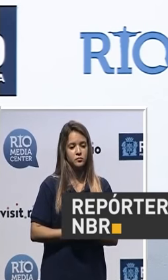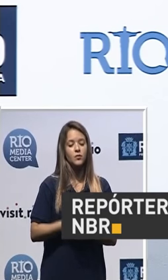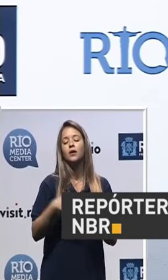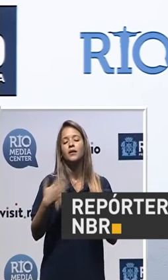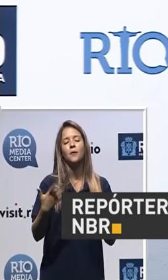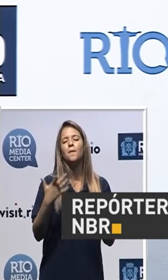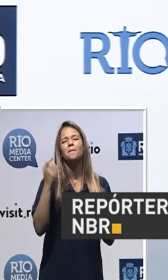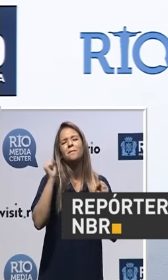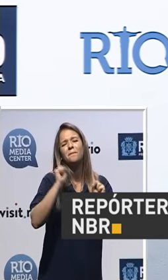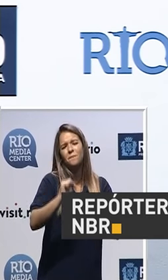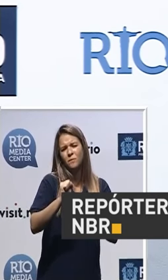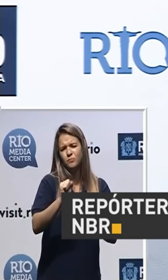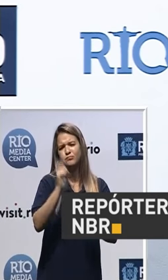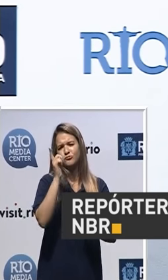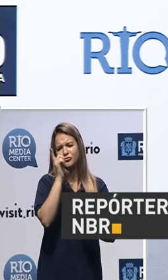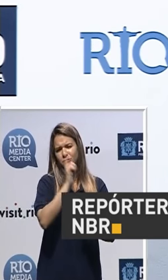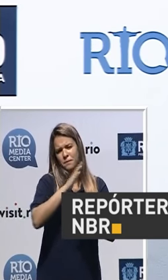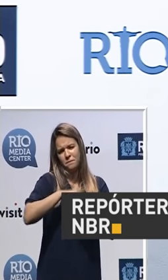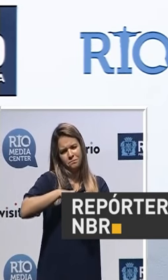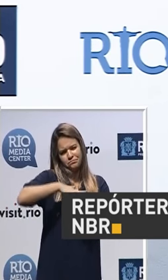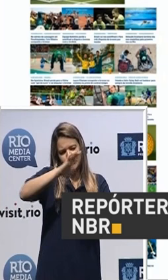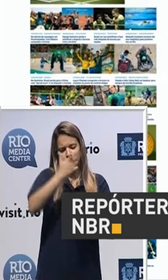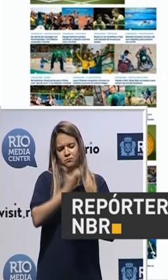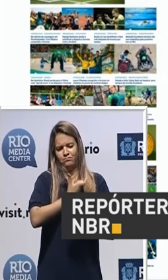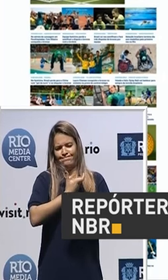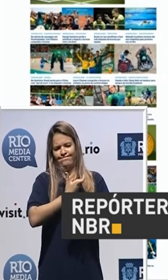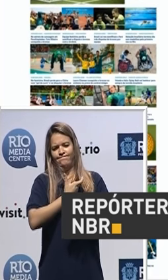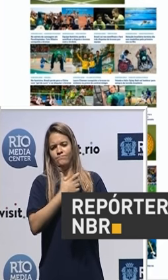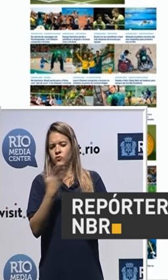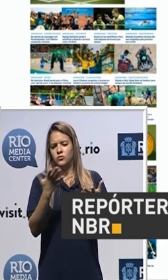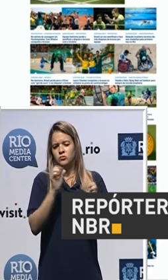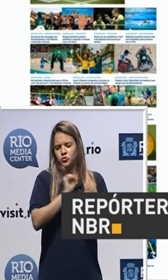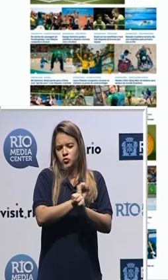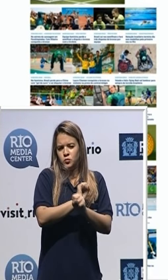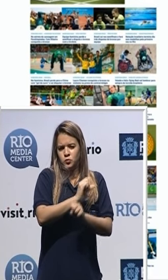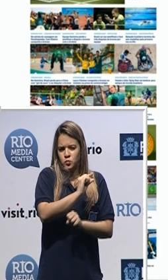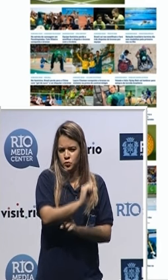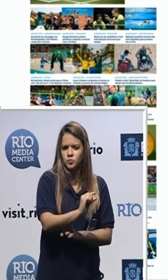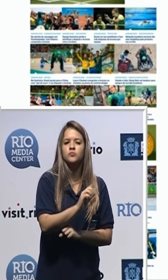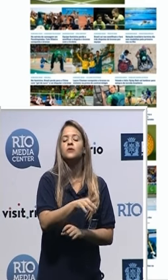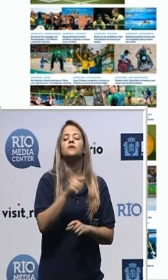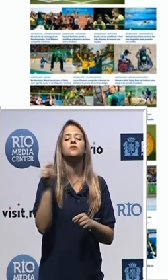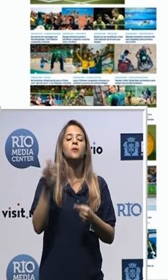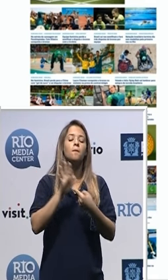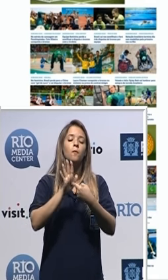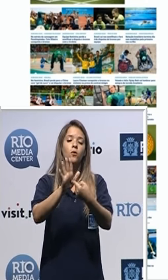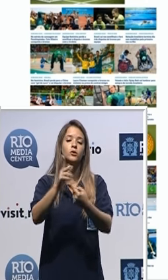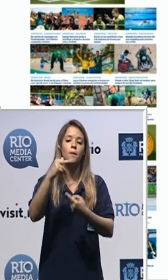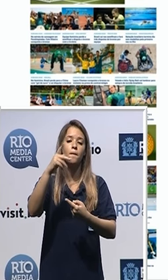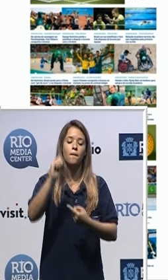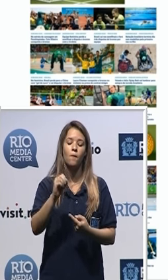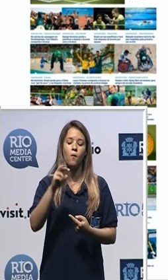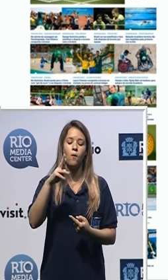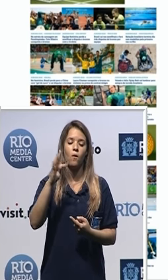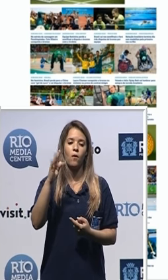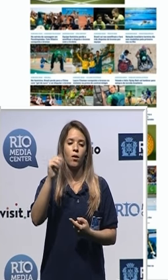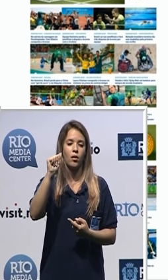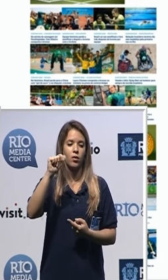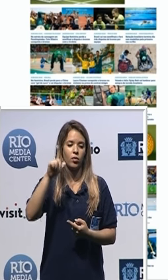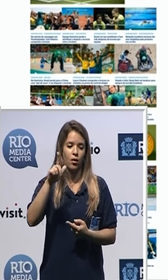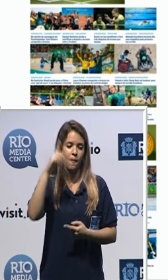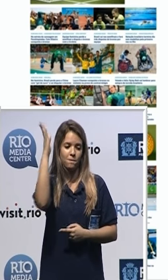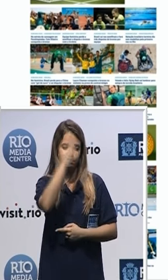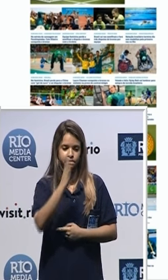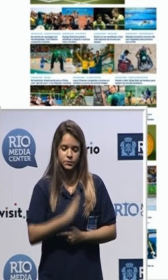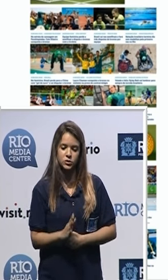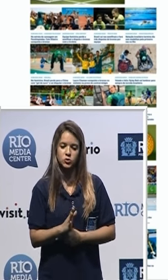mais uma medalha. Bom, são dados do Portal Brasil. Nas Olimpíadas nós havíamos tido acesso